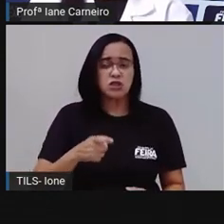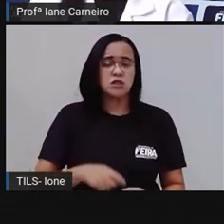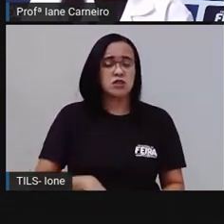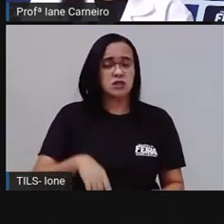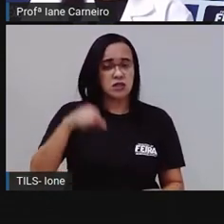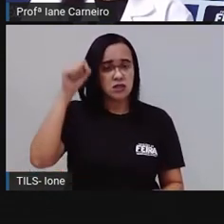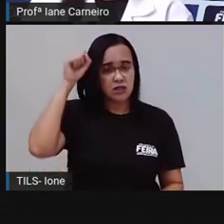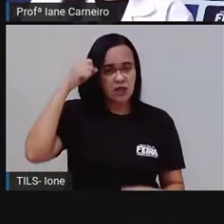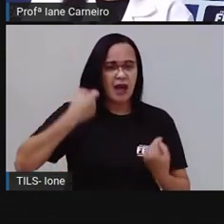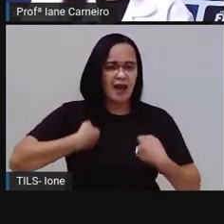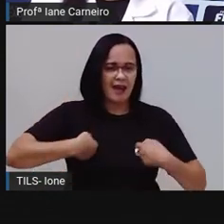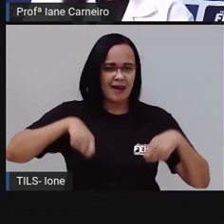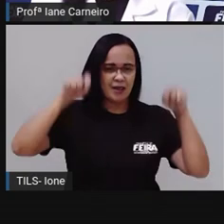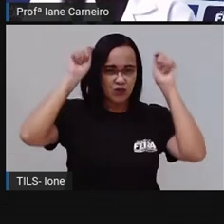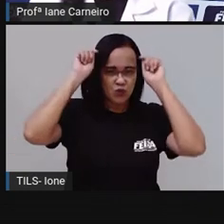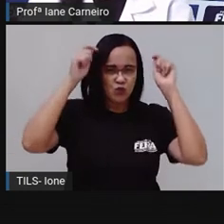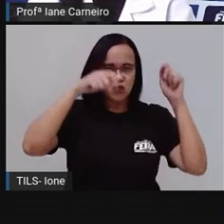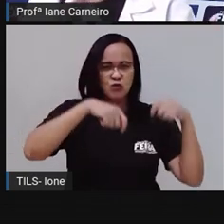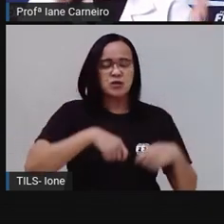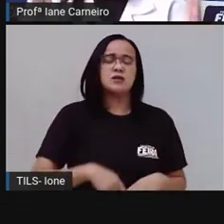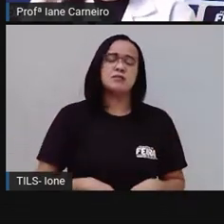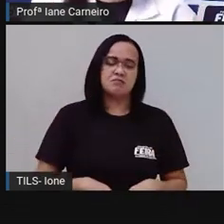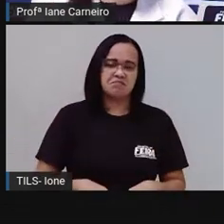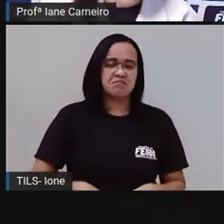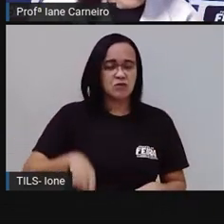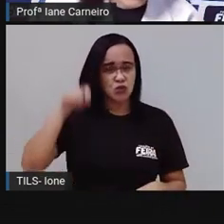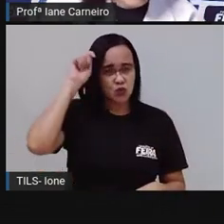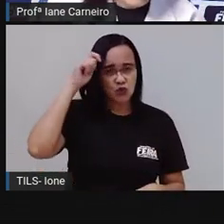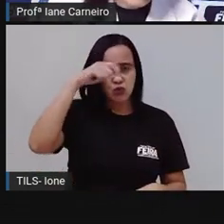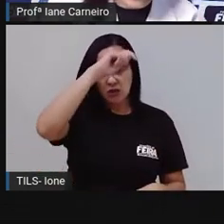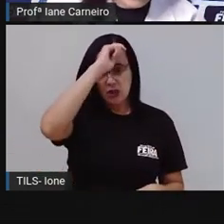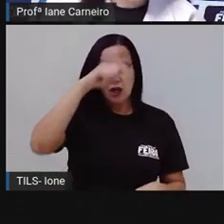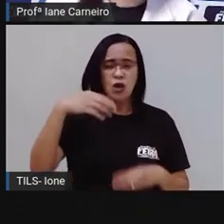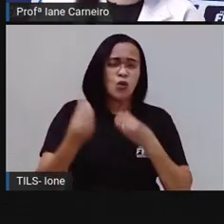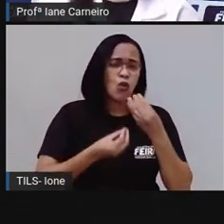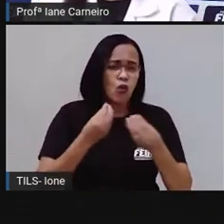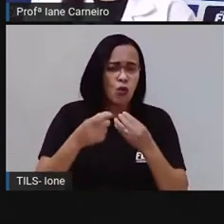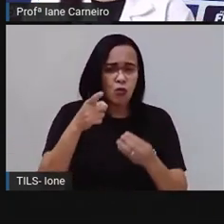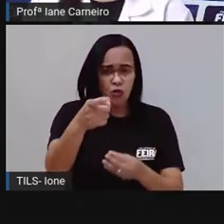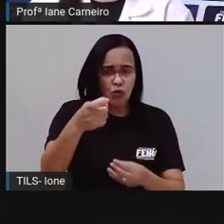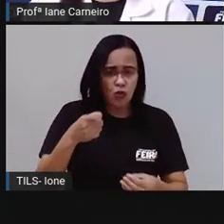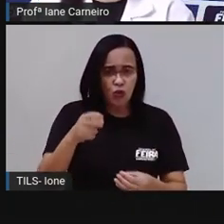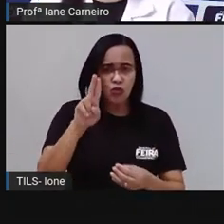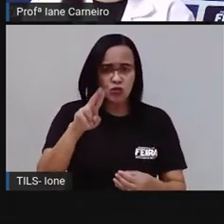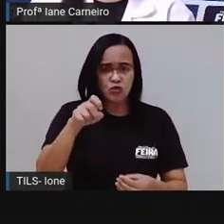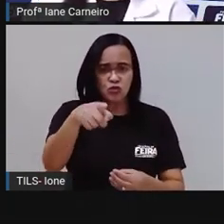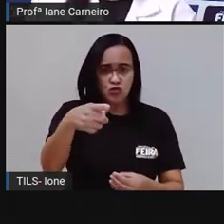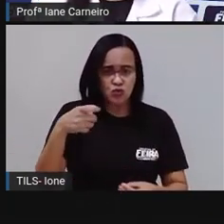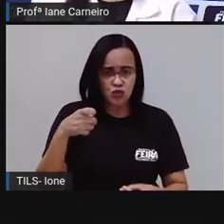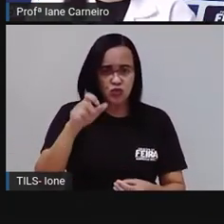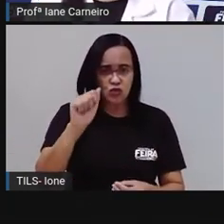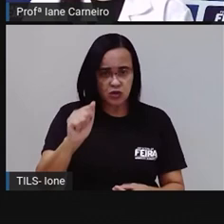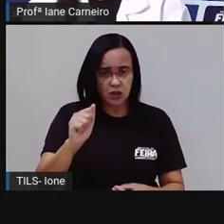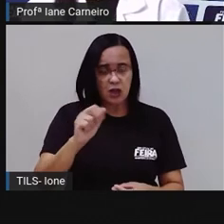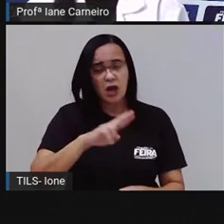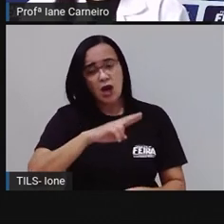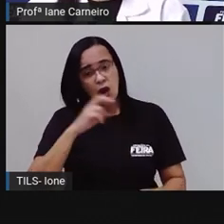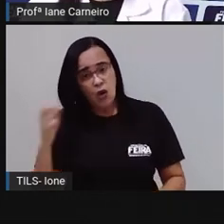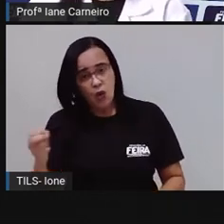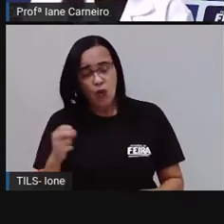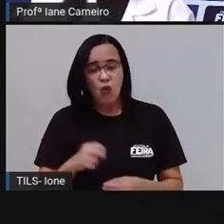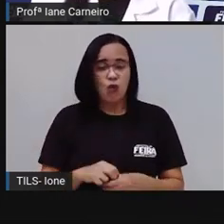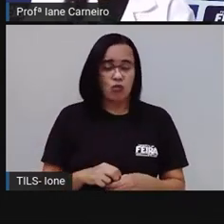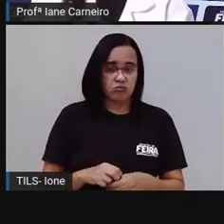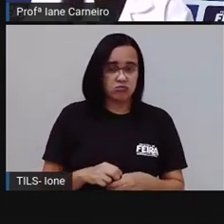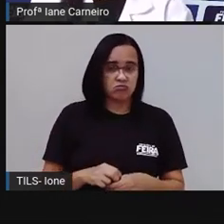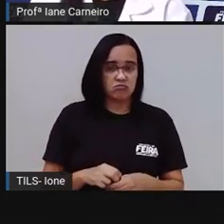Ou vai ter o som de Q, ó. Táxi, ó, o C com S,